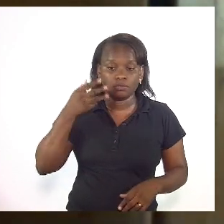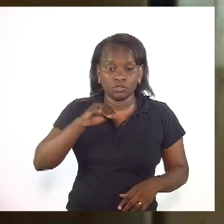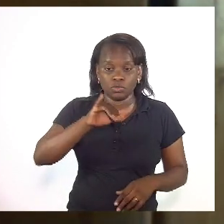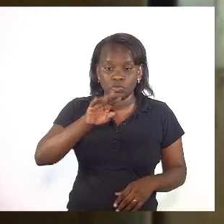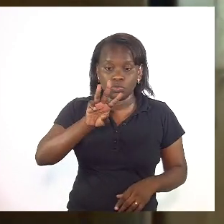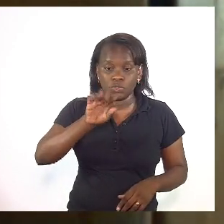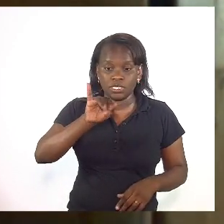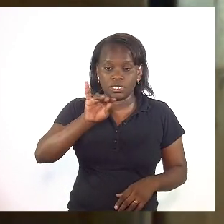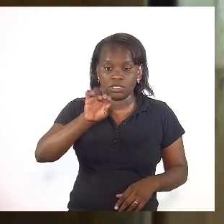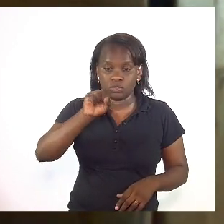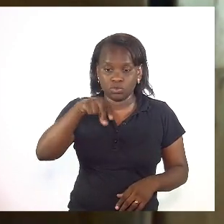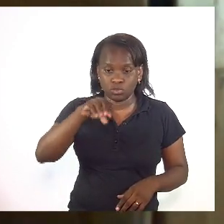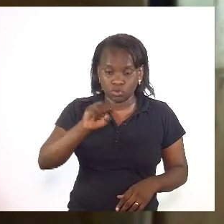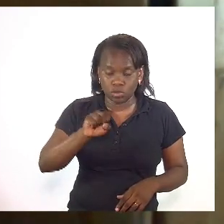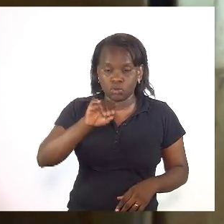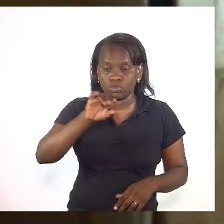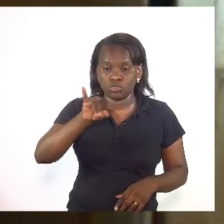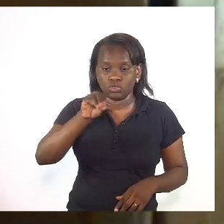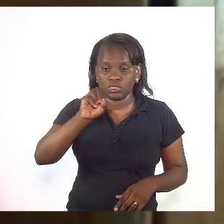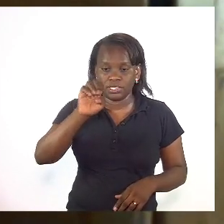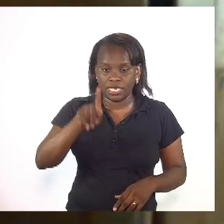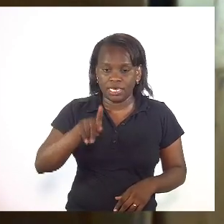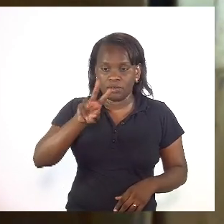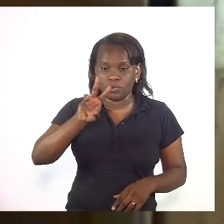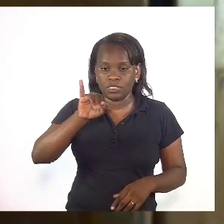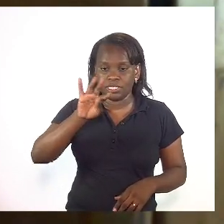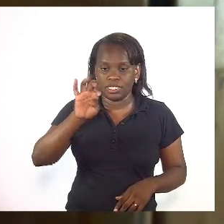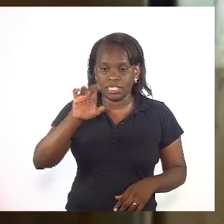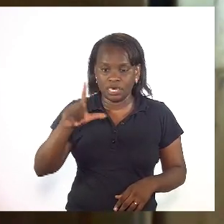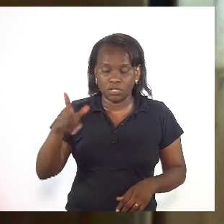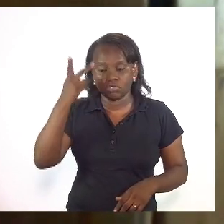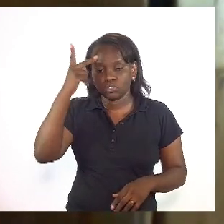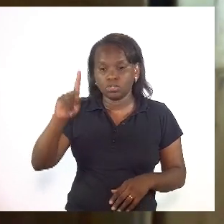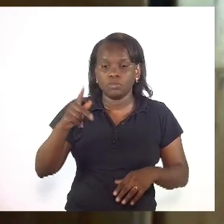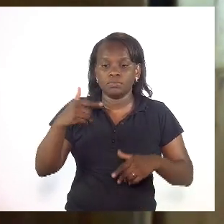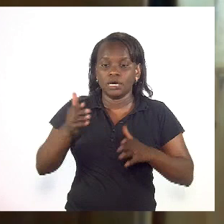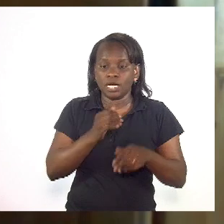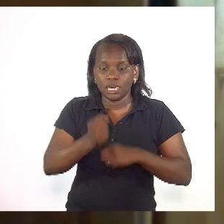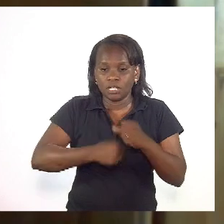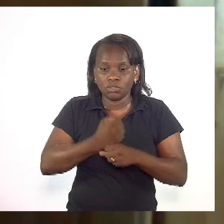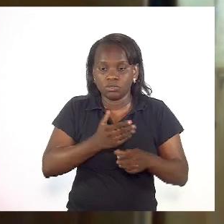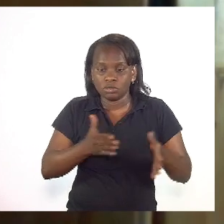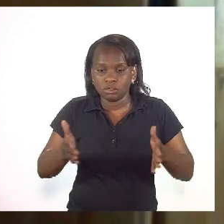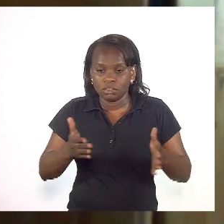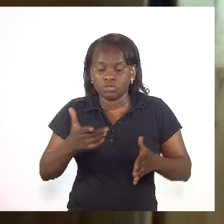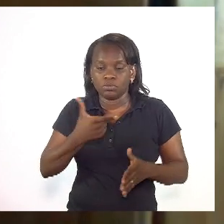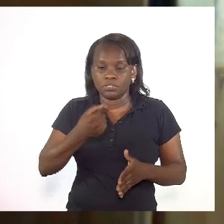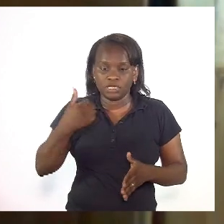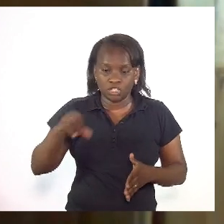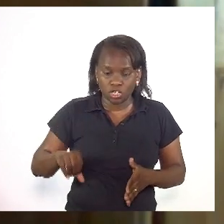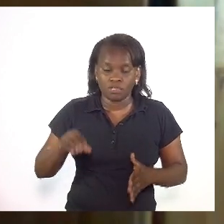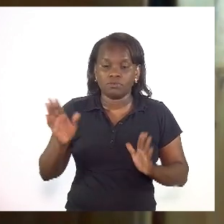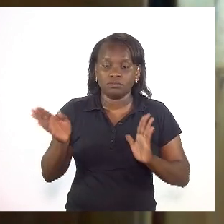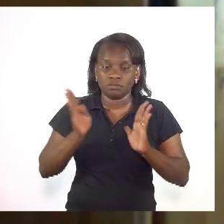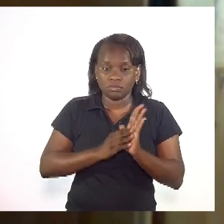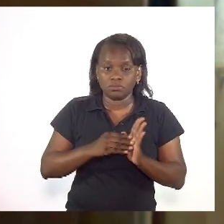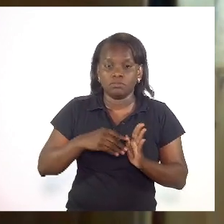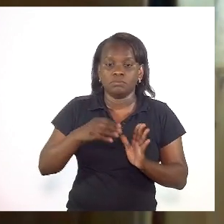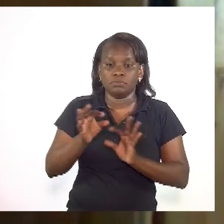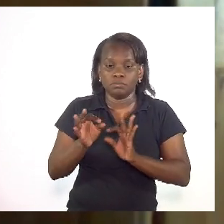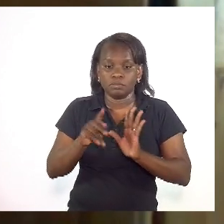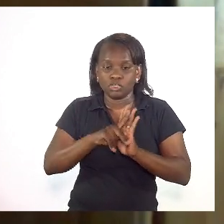José Witzel, referentes ao exercício de 2019, concluindo por projeto de